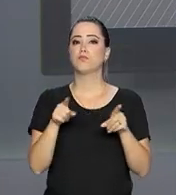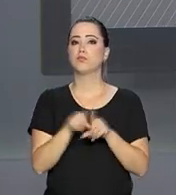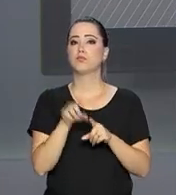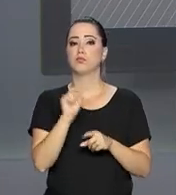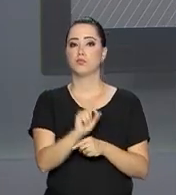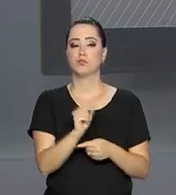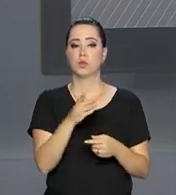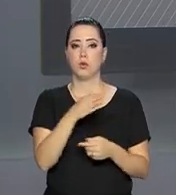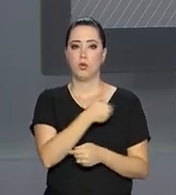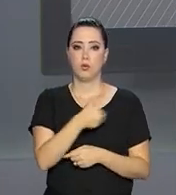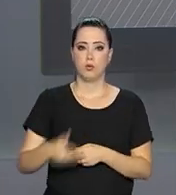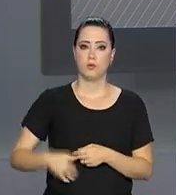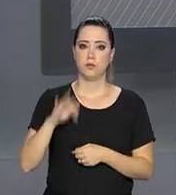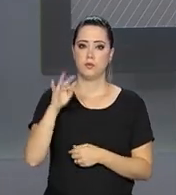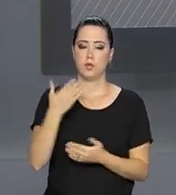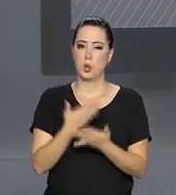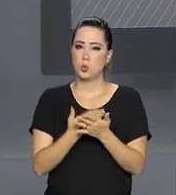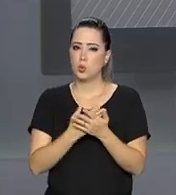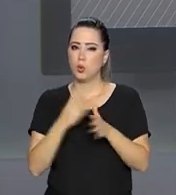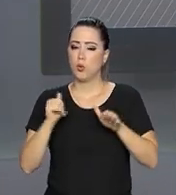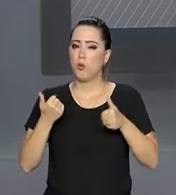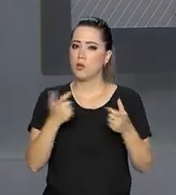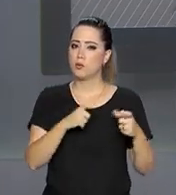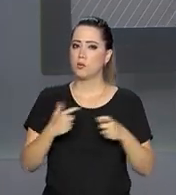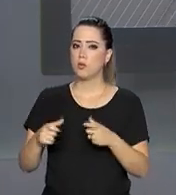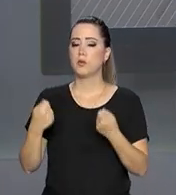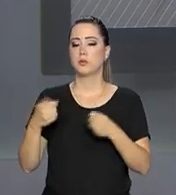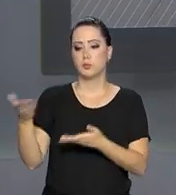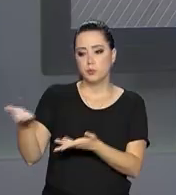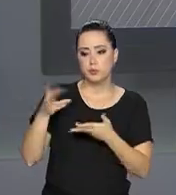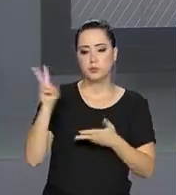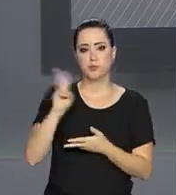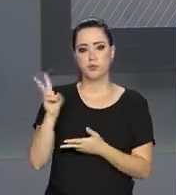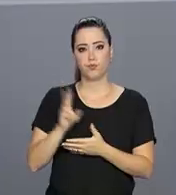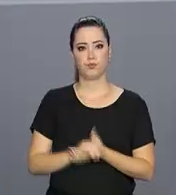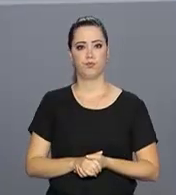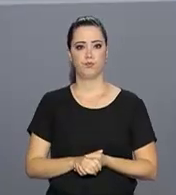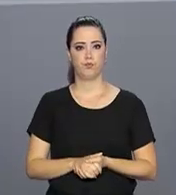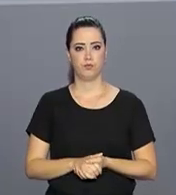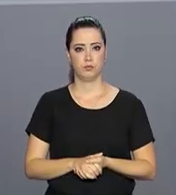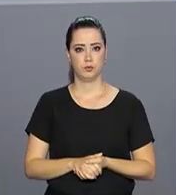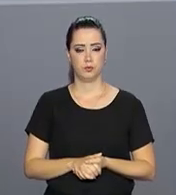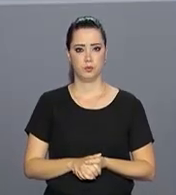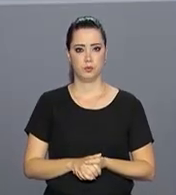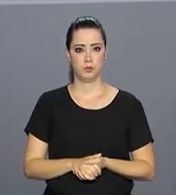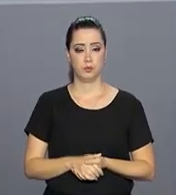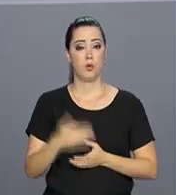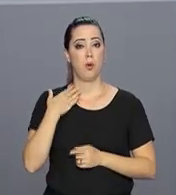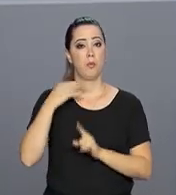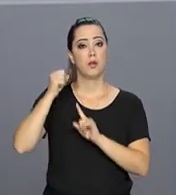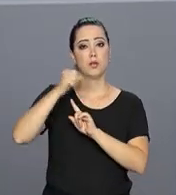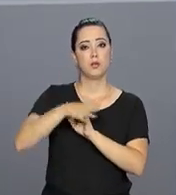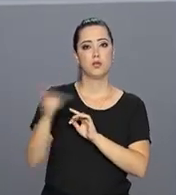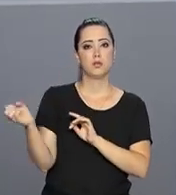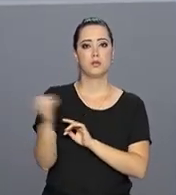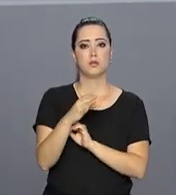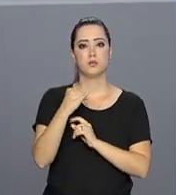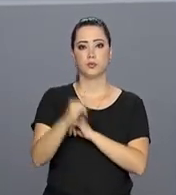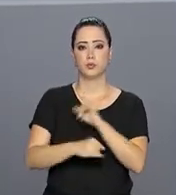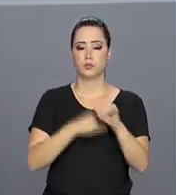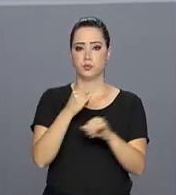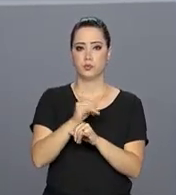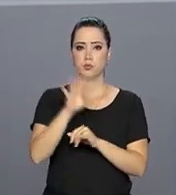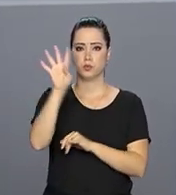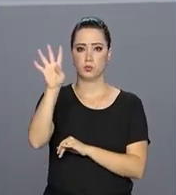ainda estuda quais outros locais também devem receber os venezuelanos. O Banco Central atualizou na internet